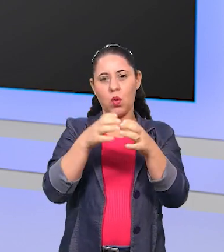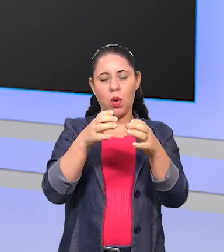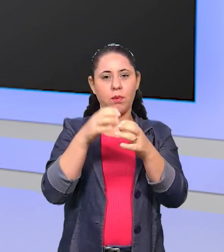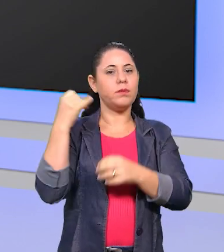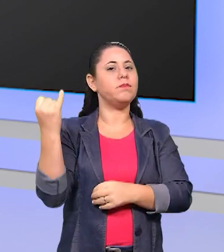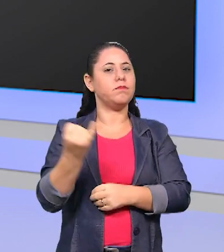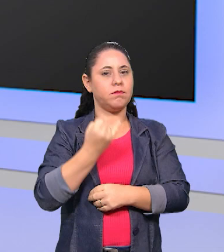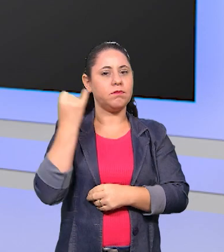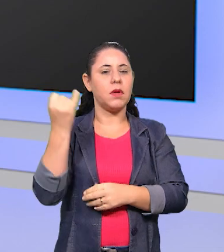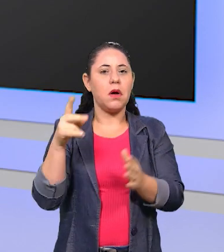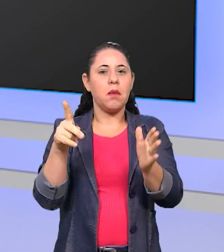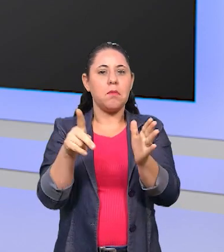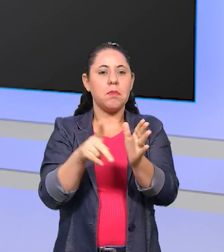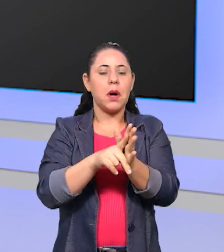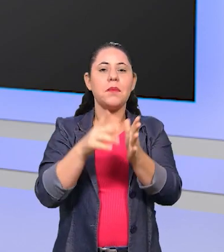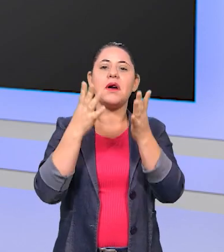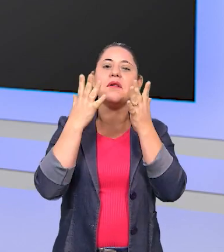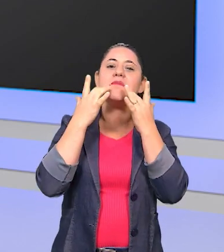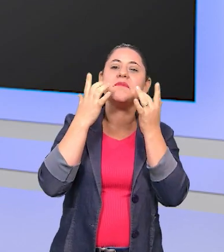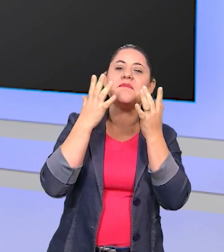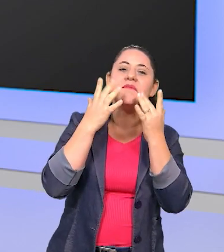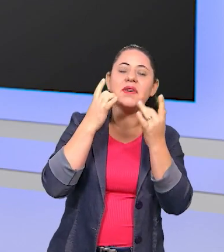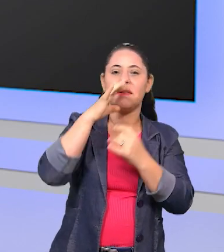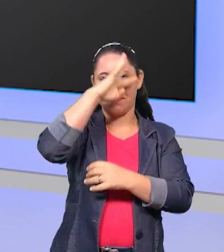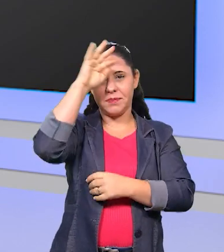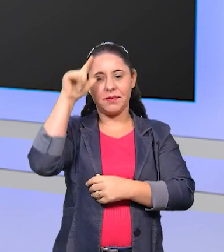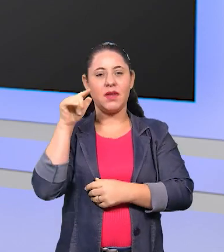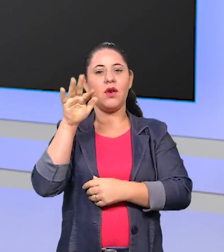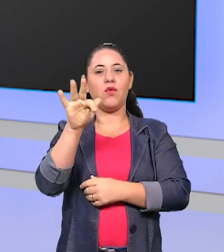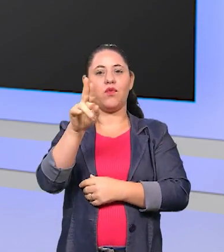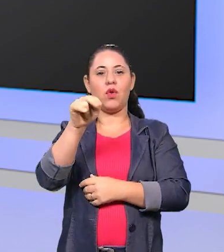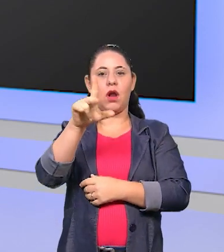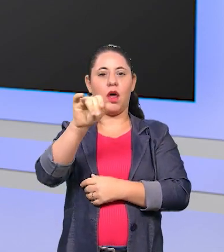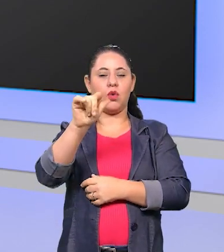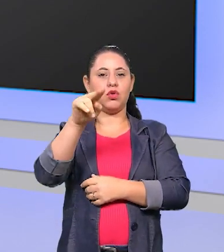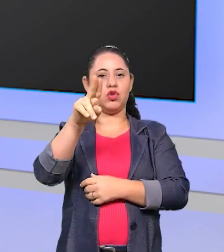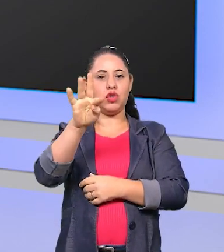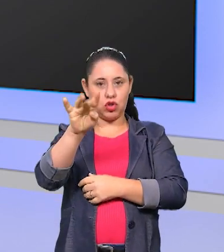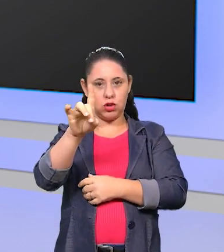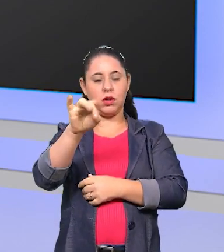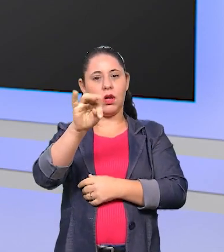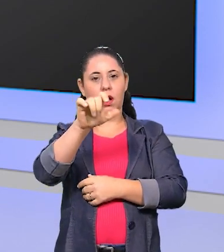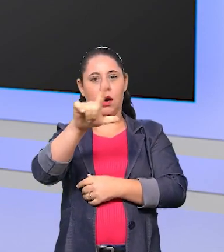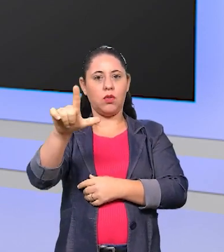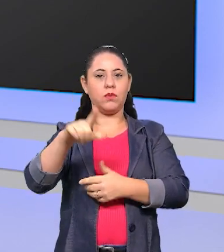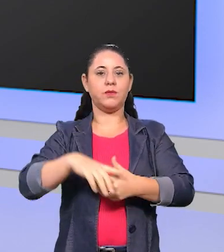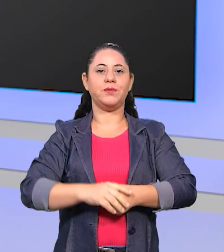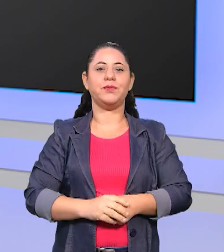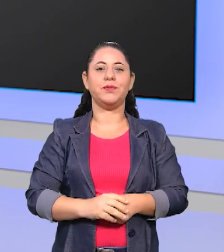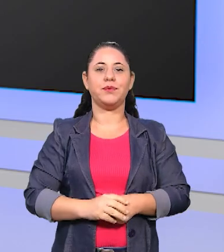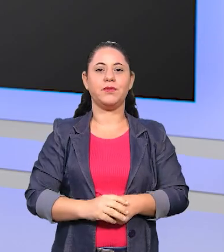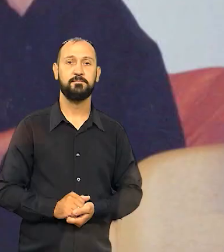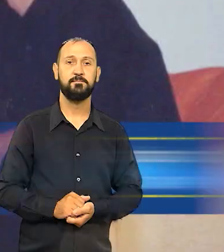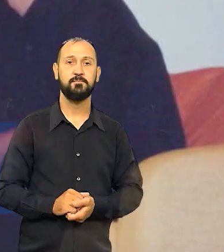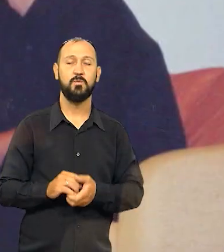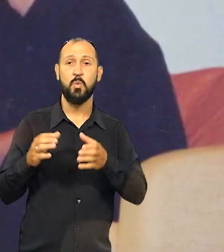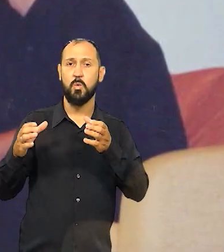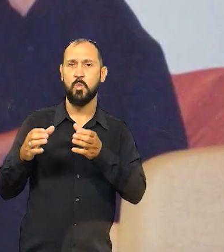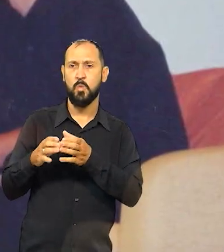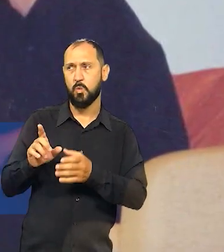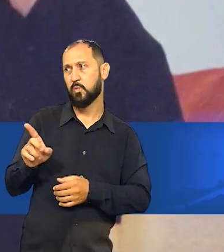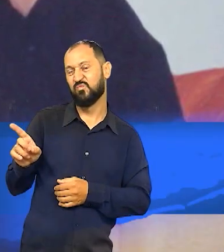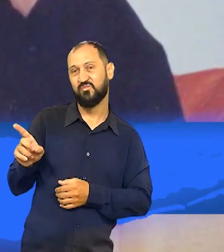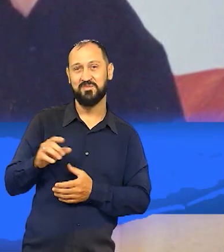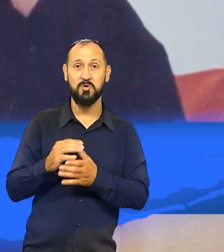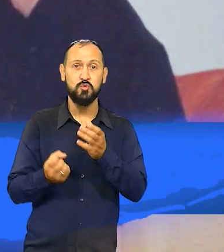Confira o documentário sobre o grupo tão importante para o universo teatral de Mato Grosso do Sul, Fulano de Tal. O Grupo